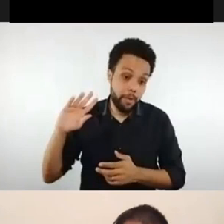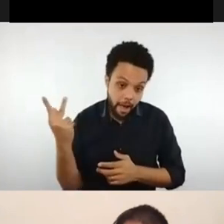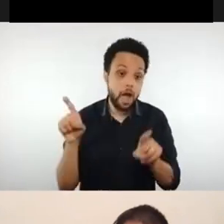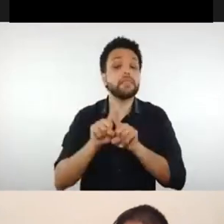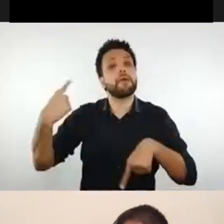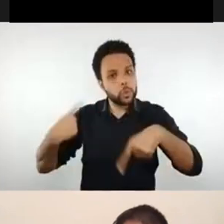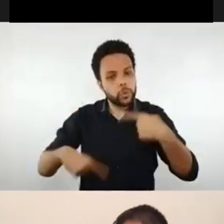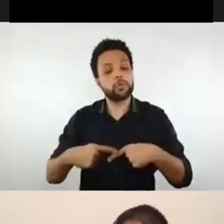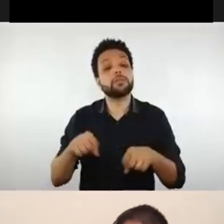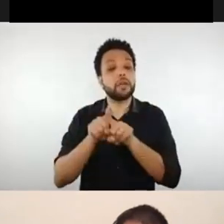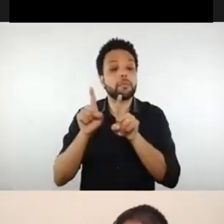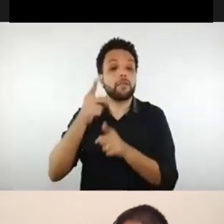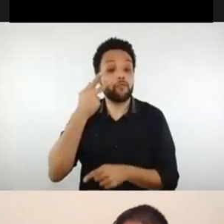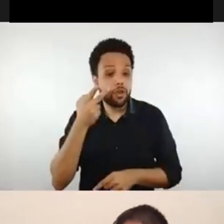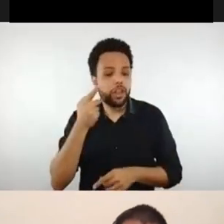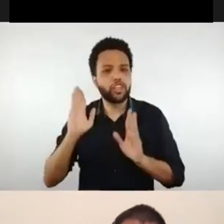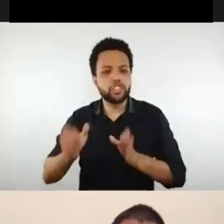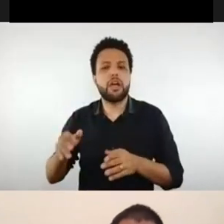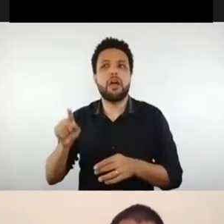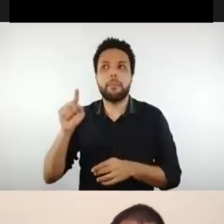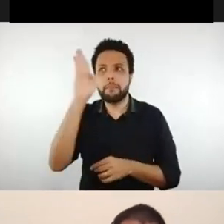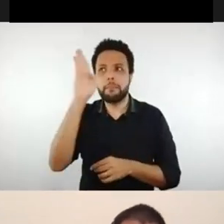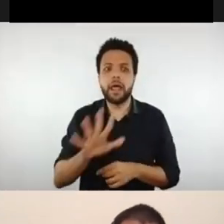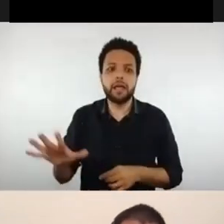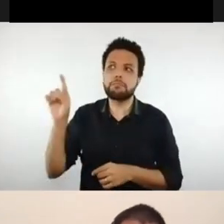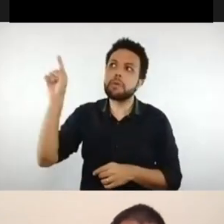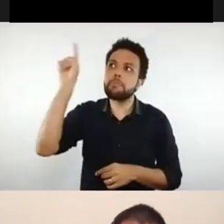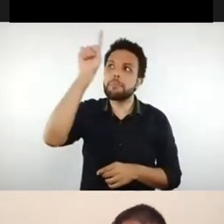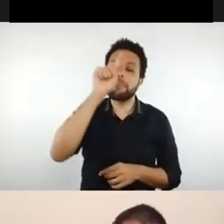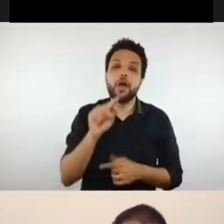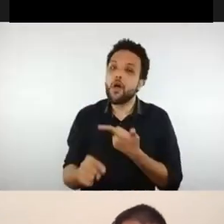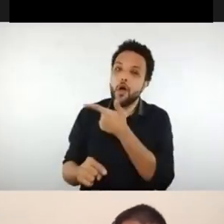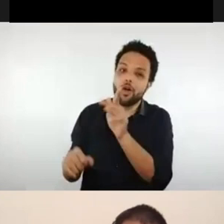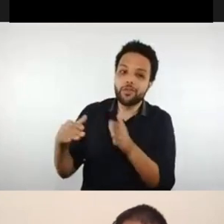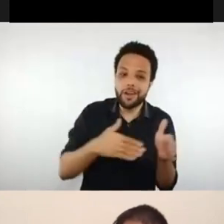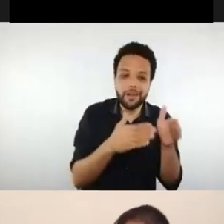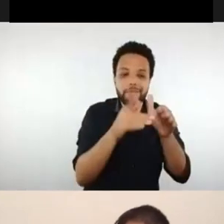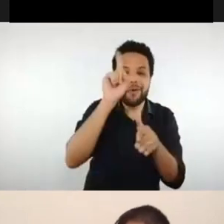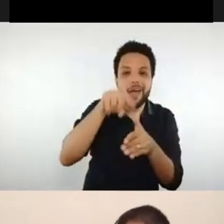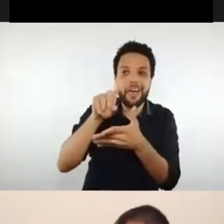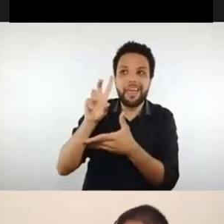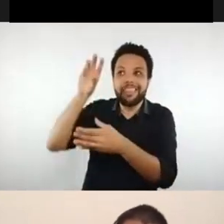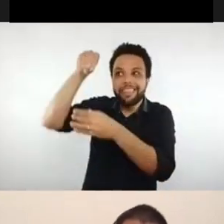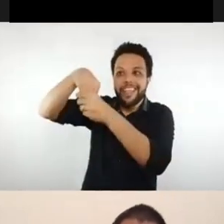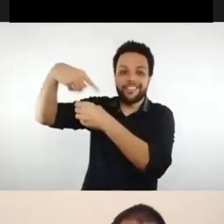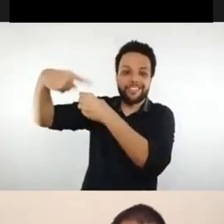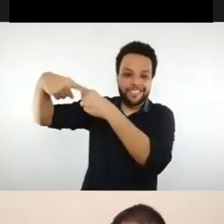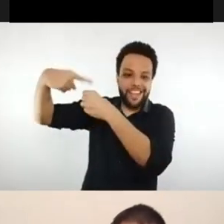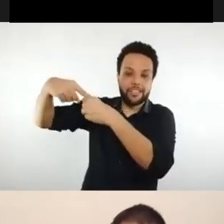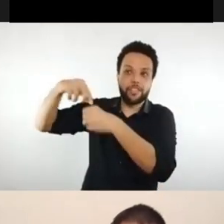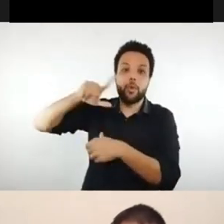isso, em Fortaleza também. Então, um outro caminho é o desenvolvimento local, regional, e não